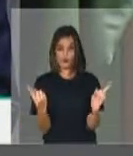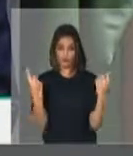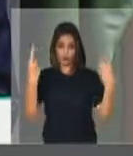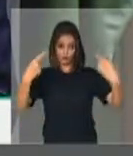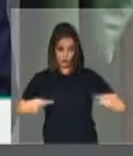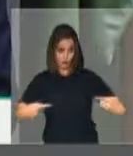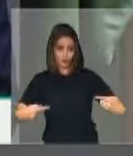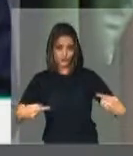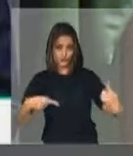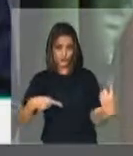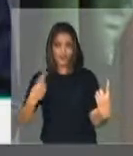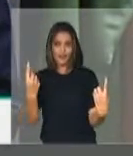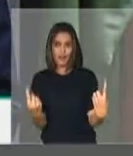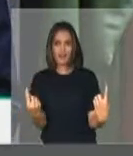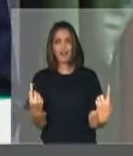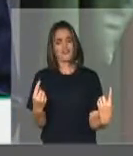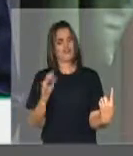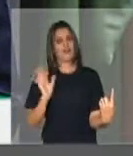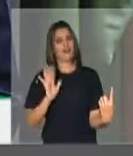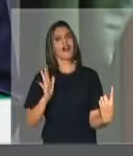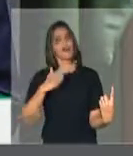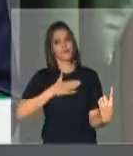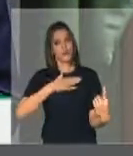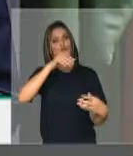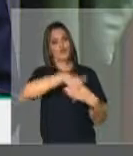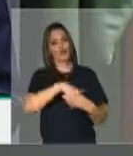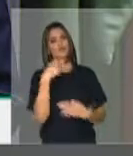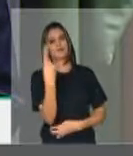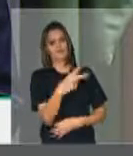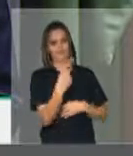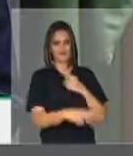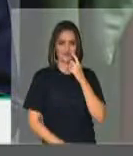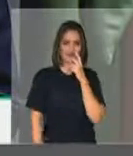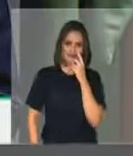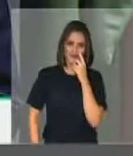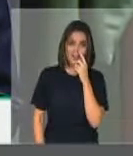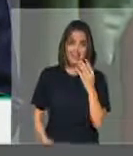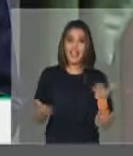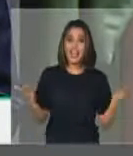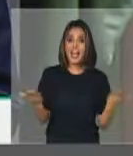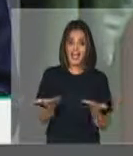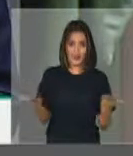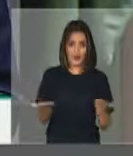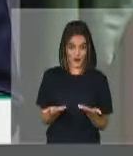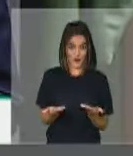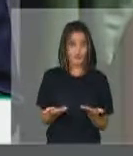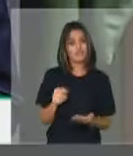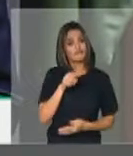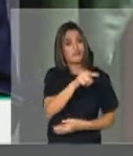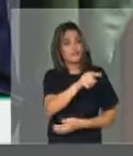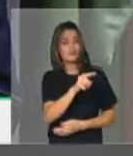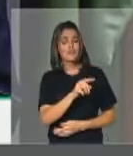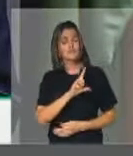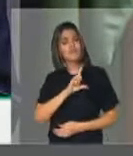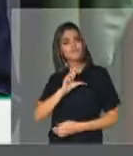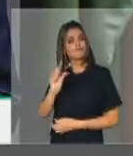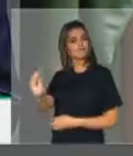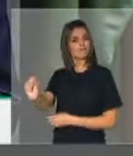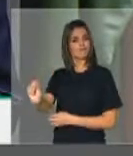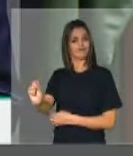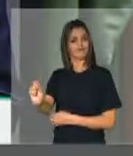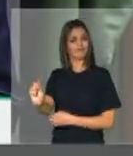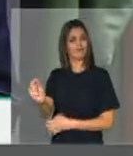com certeza o meu voto era seu. Sua saída do parlamento nesse momento deixa um grande